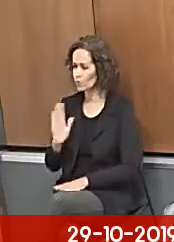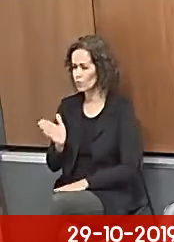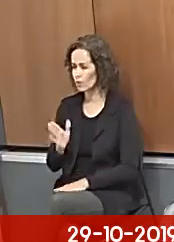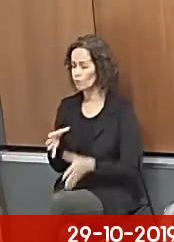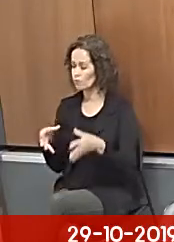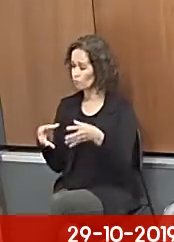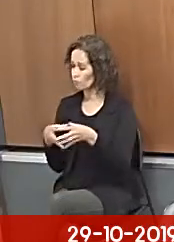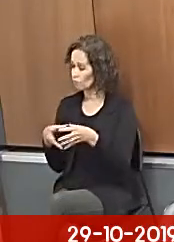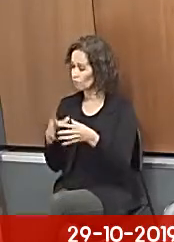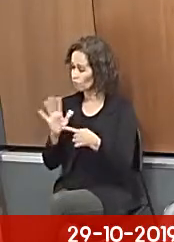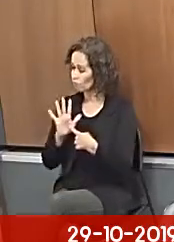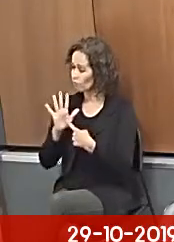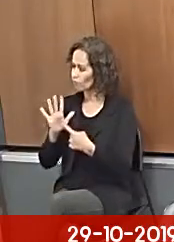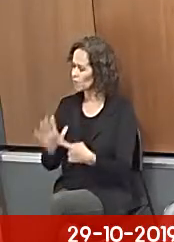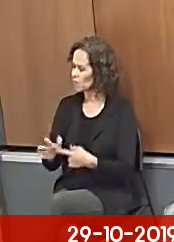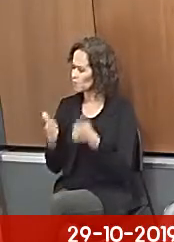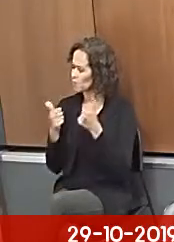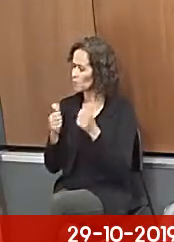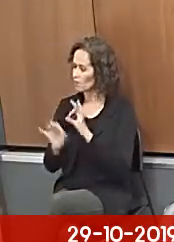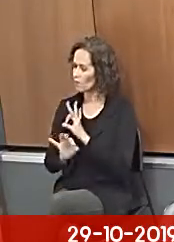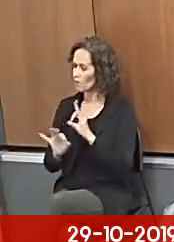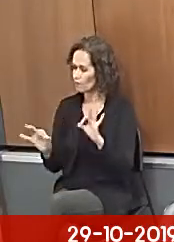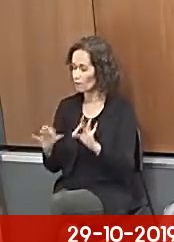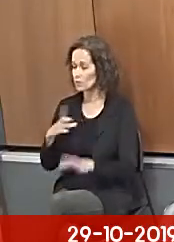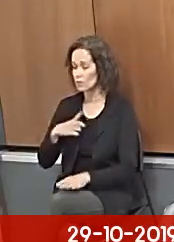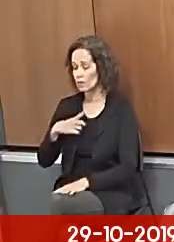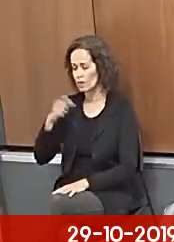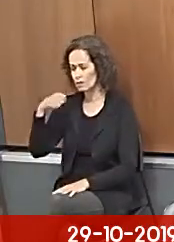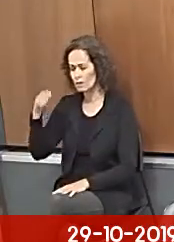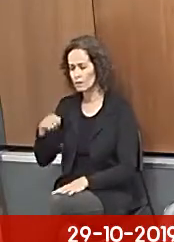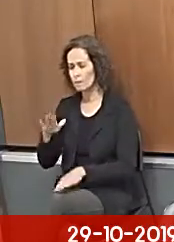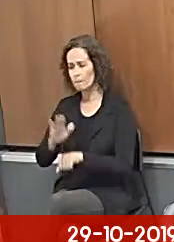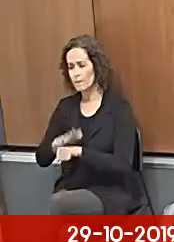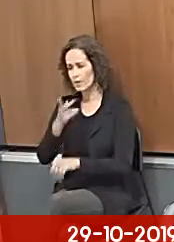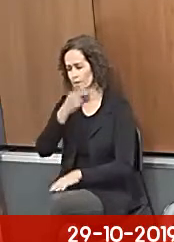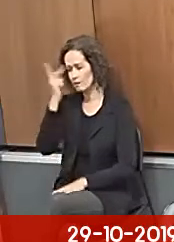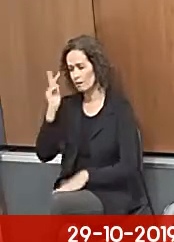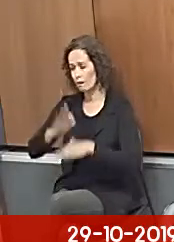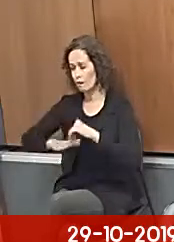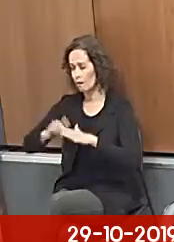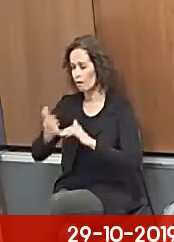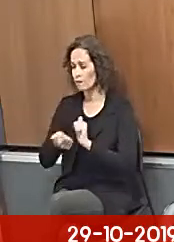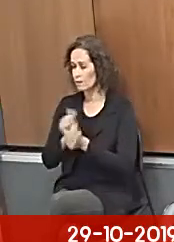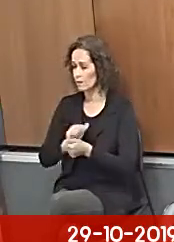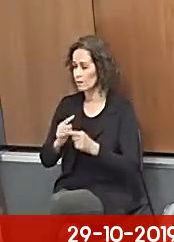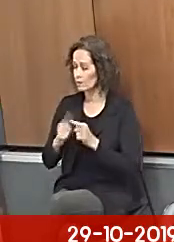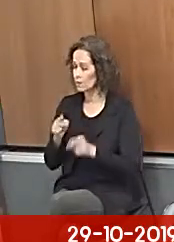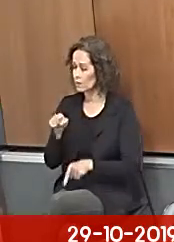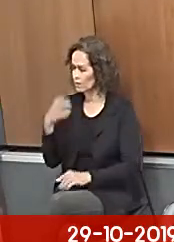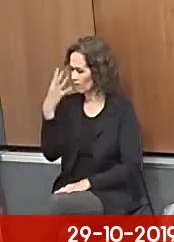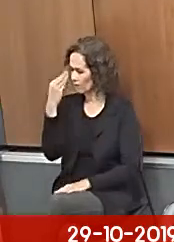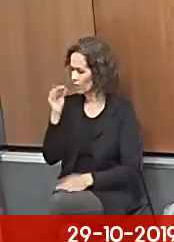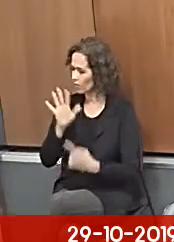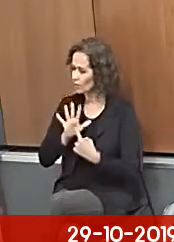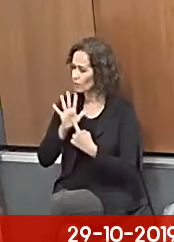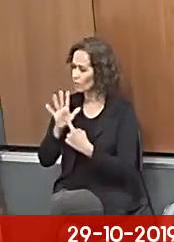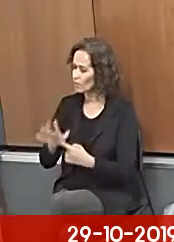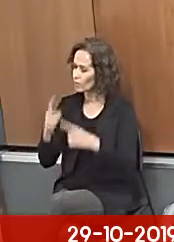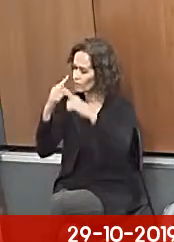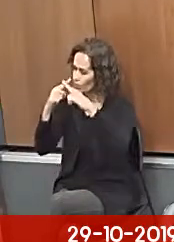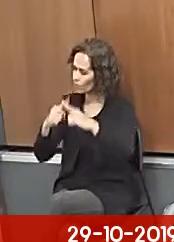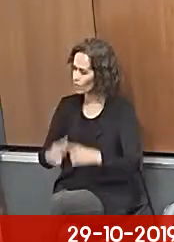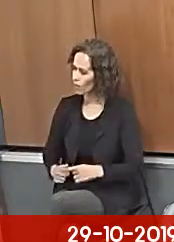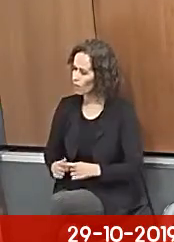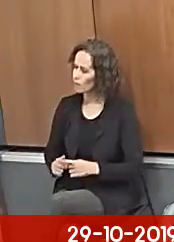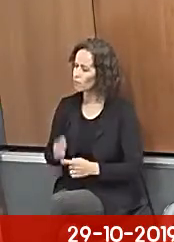de alto rendimento da associação. A associação ela tem muito mais atletas que esse, mas esse é o time que a gente leva para o campeonato para disputar o título com as